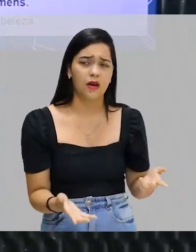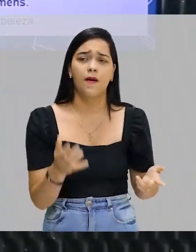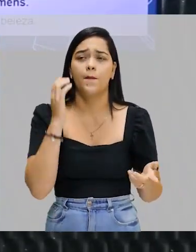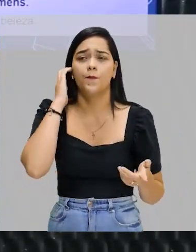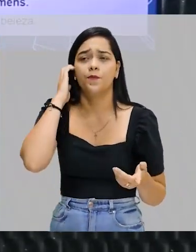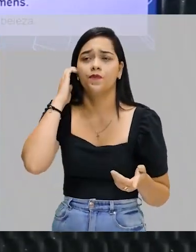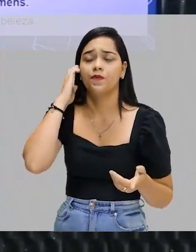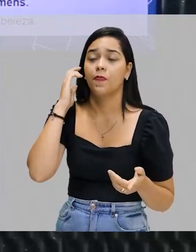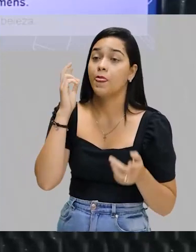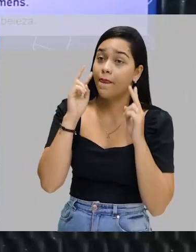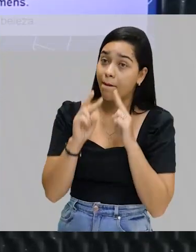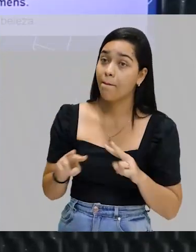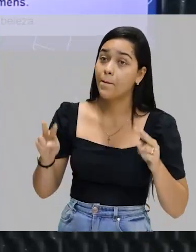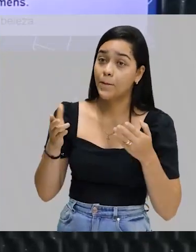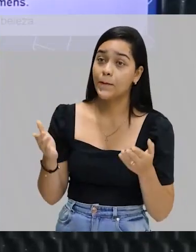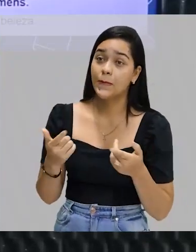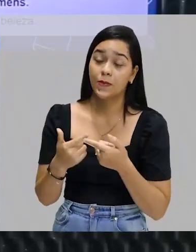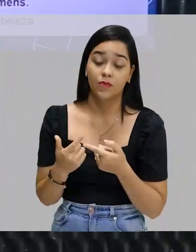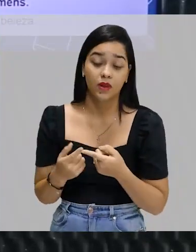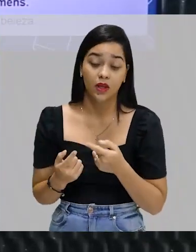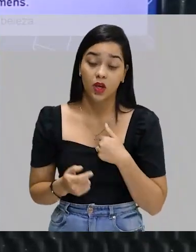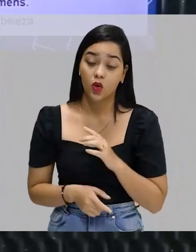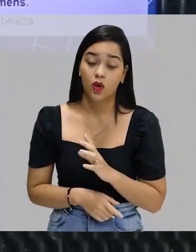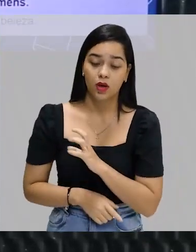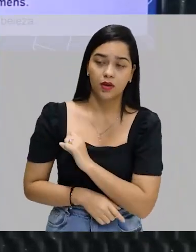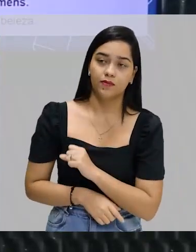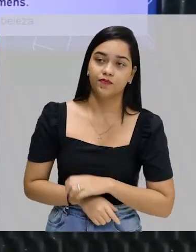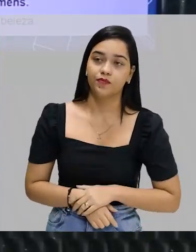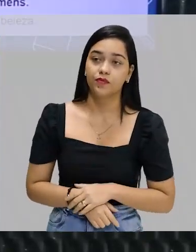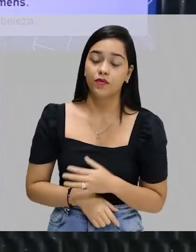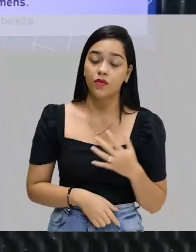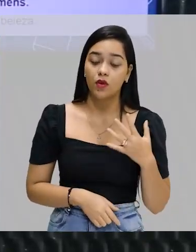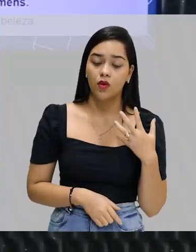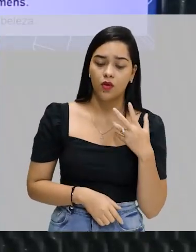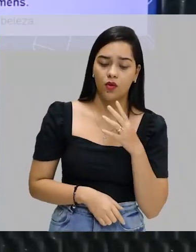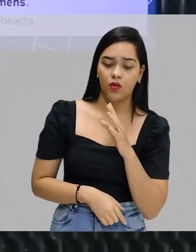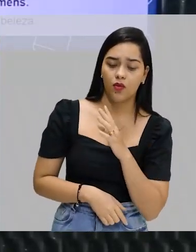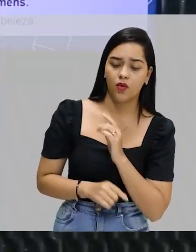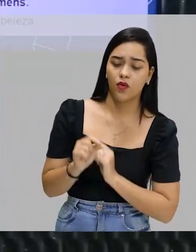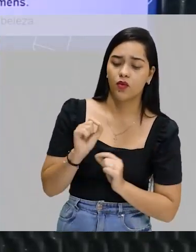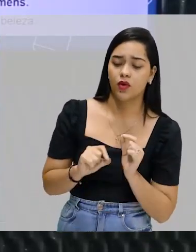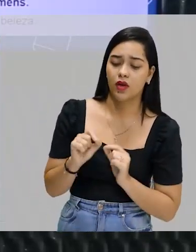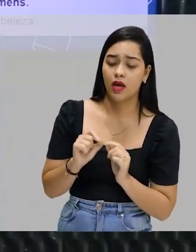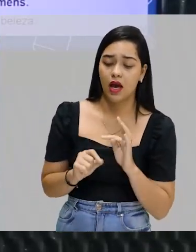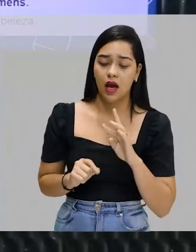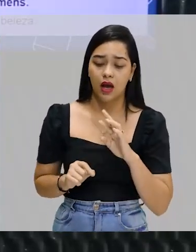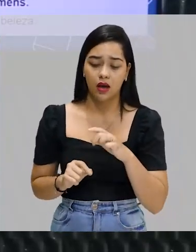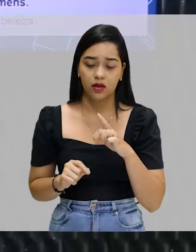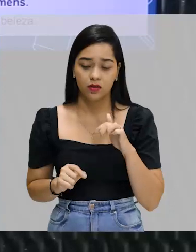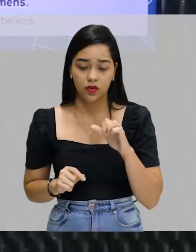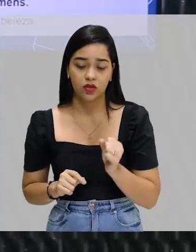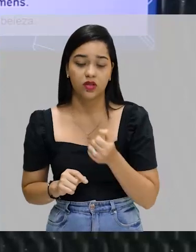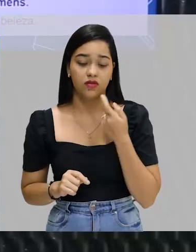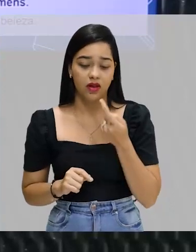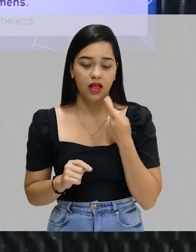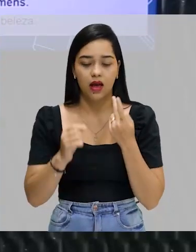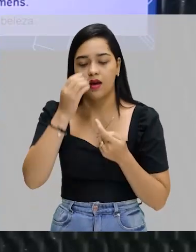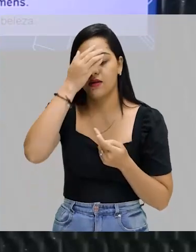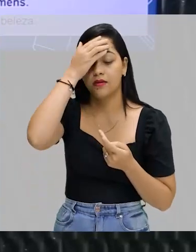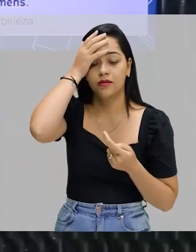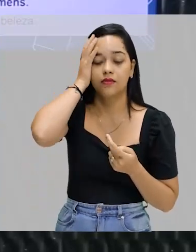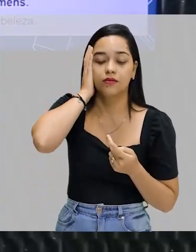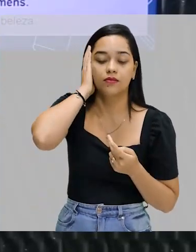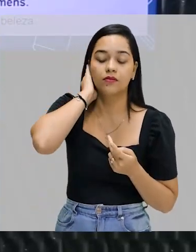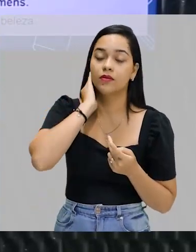Bom, revejam isso porque hoje eu amo esse tipo de música. O belo e o feio e o belo. Né? As bruxas de Macbeth diziam isso lá no século